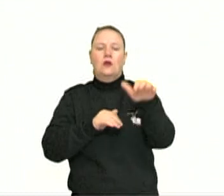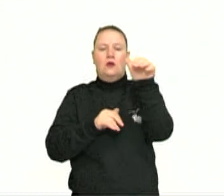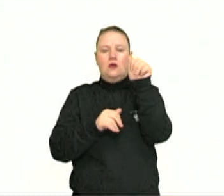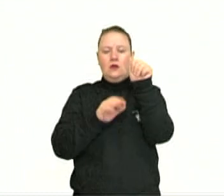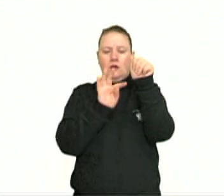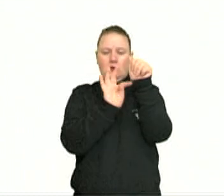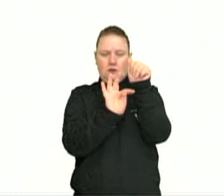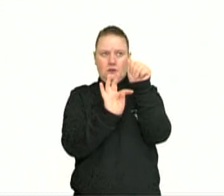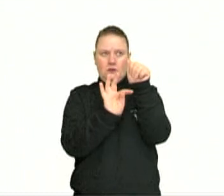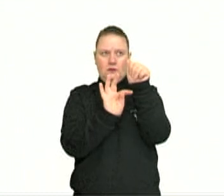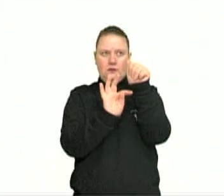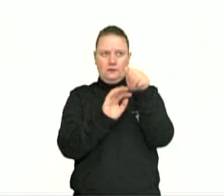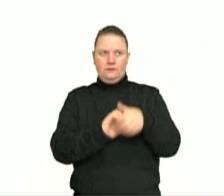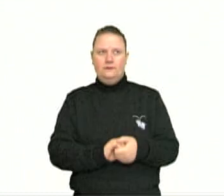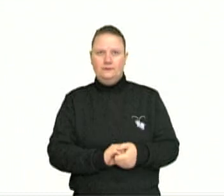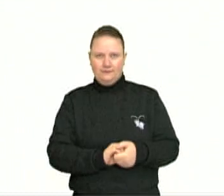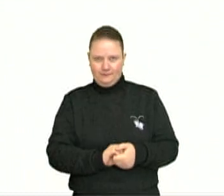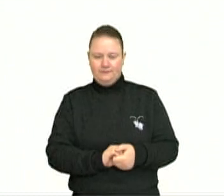é aquela